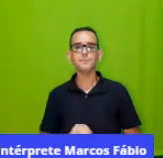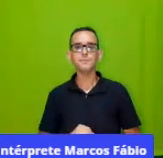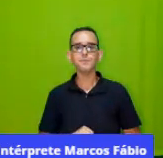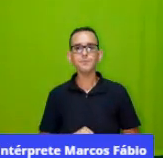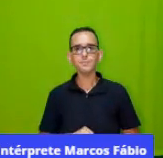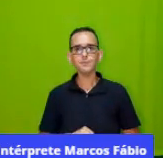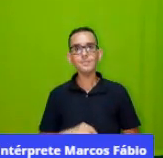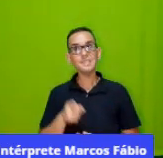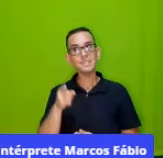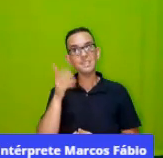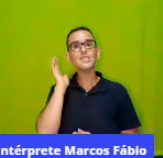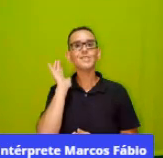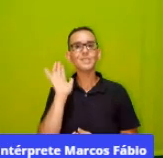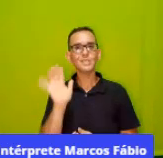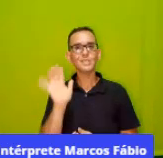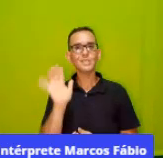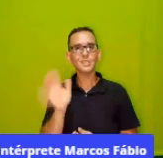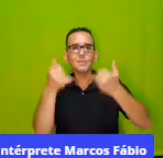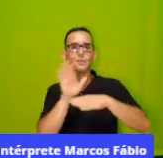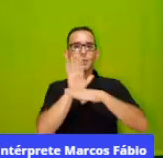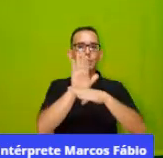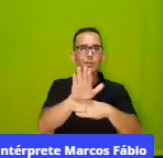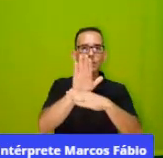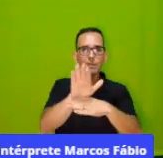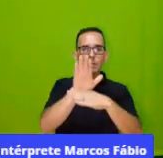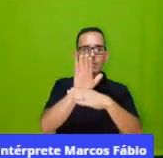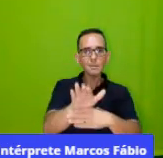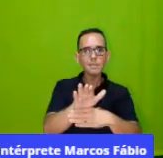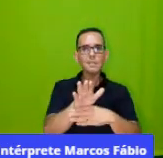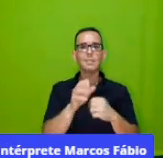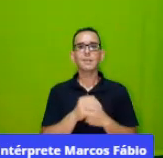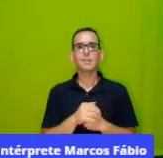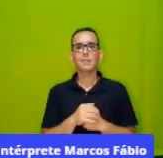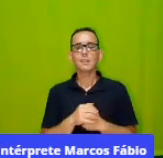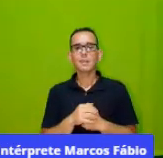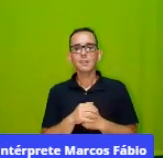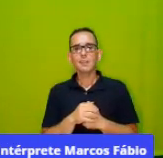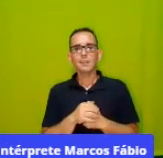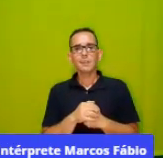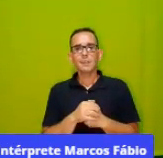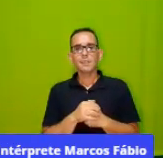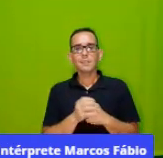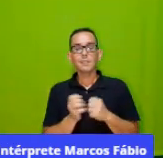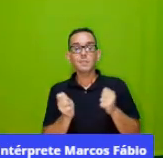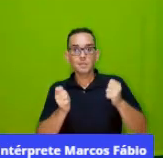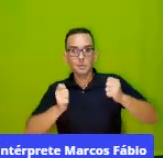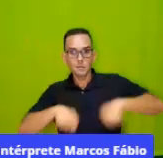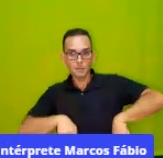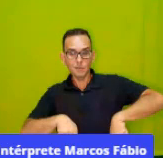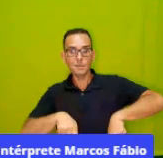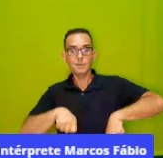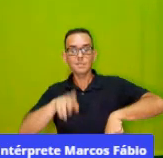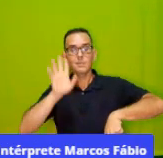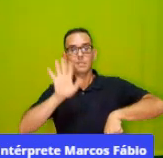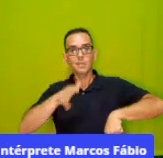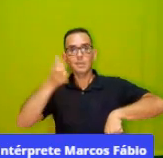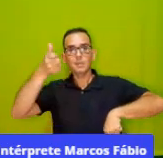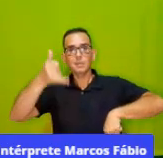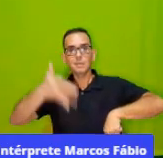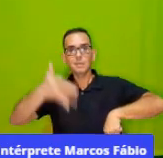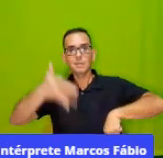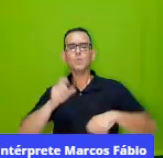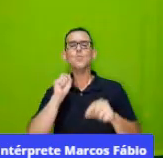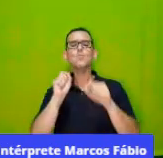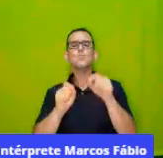Esse a gente comentou sobre o auxílio pode voltar. A gente colocou... Isso. A gente ali comentou